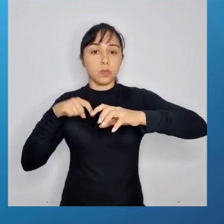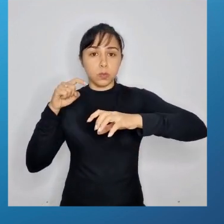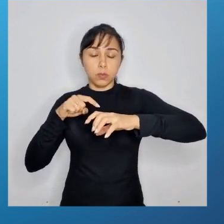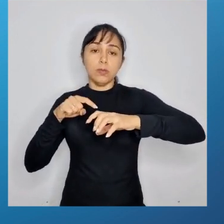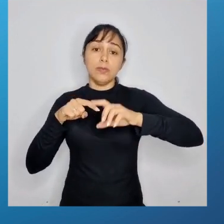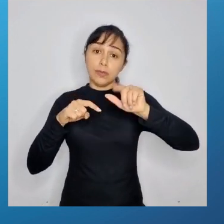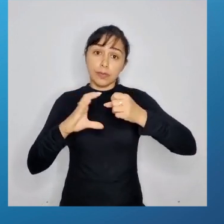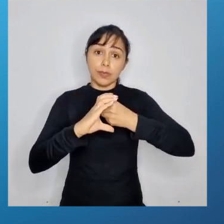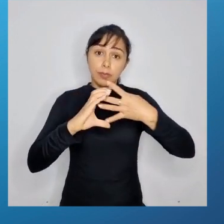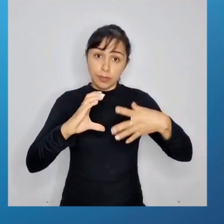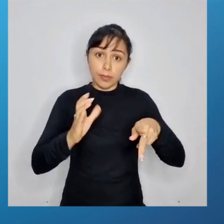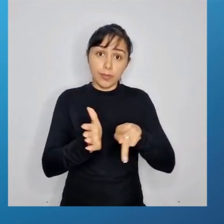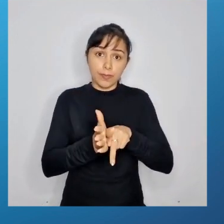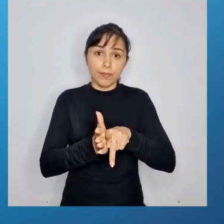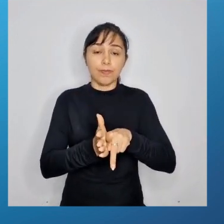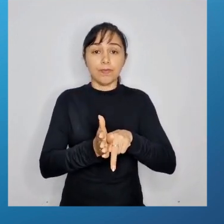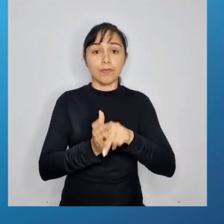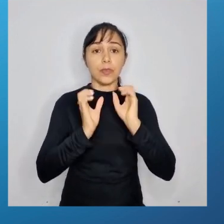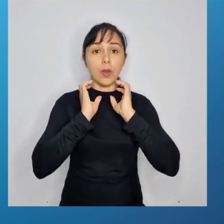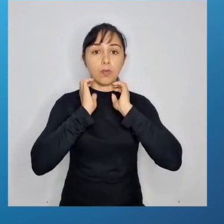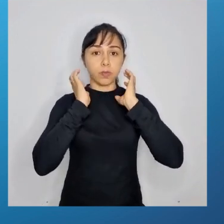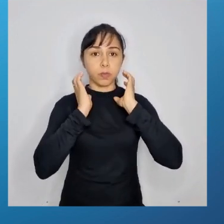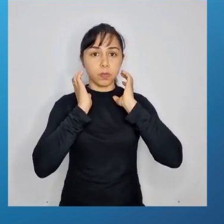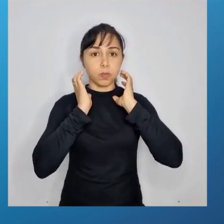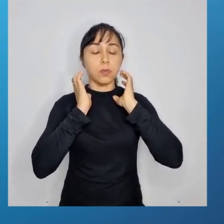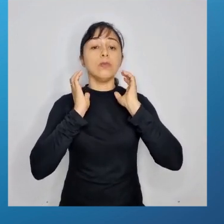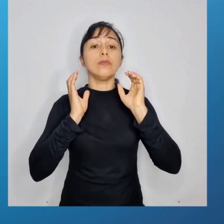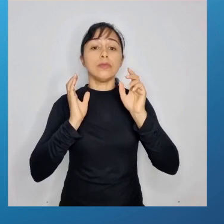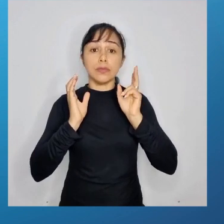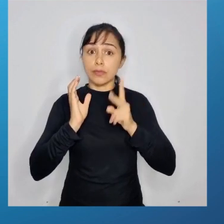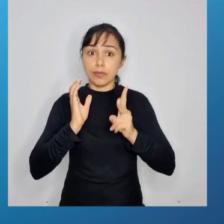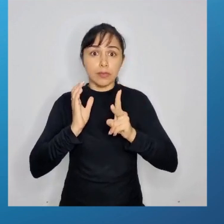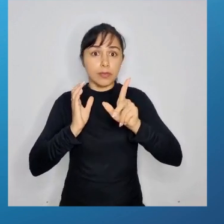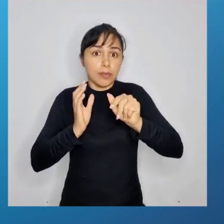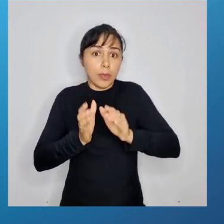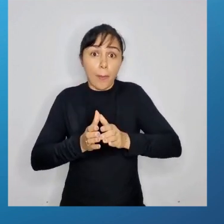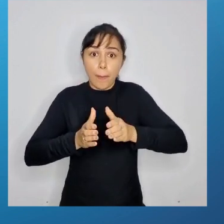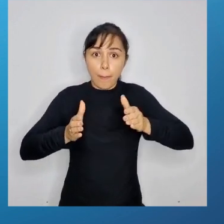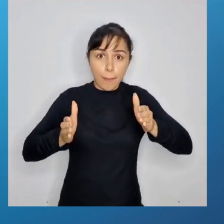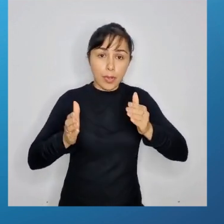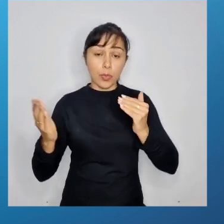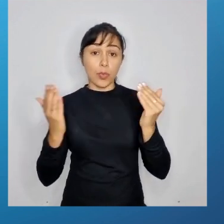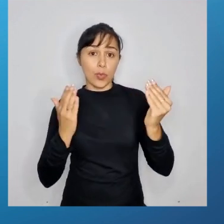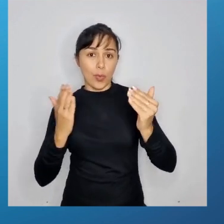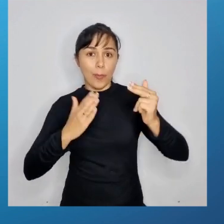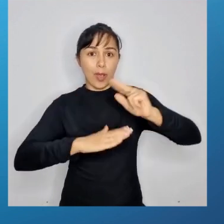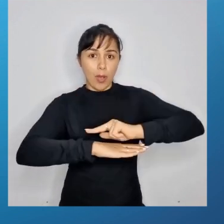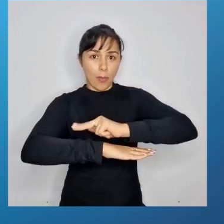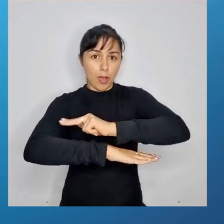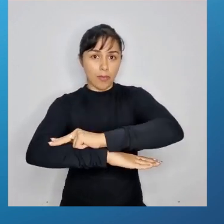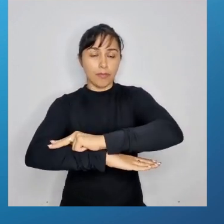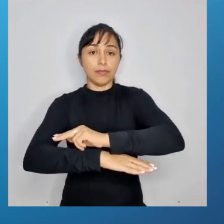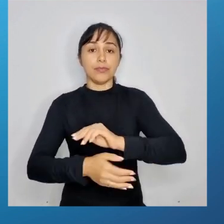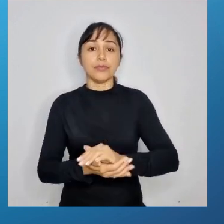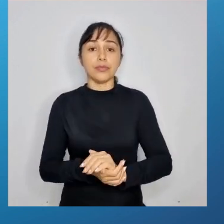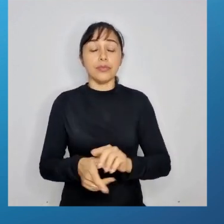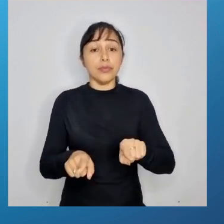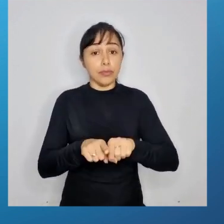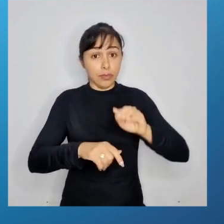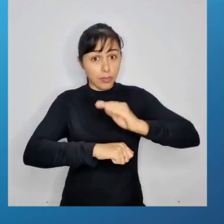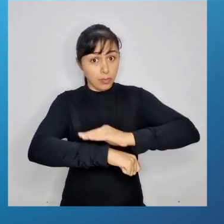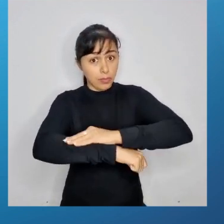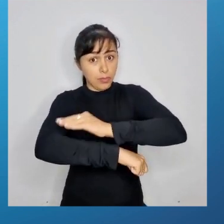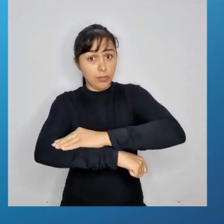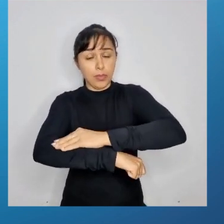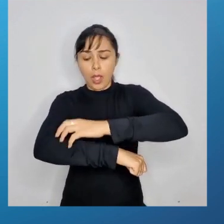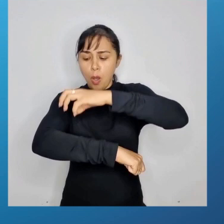muito característico na região da garganta. O tamanho sempre é maior em comparação com rãs e pererecas, e eles têm uma